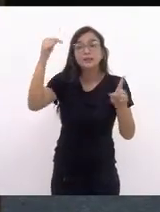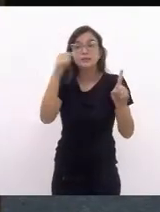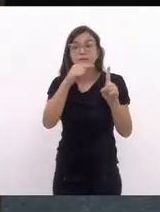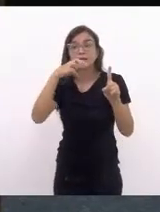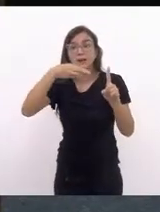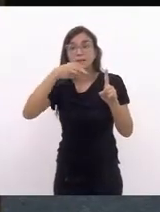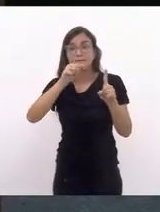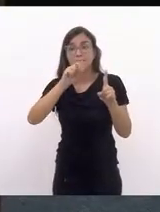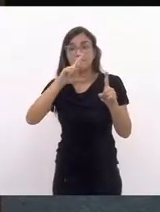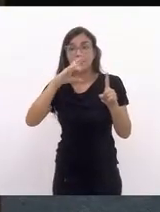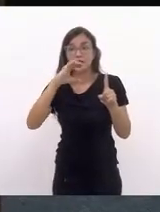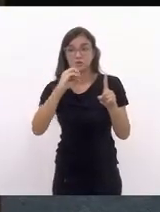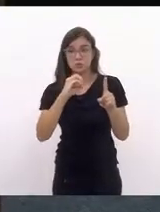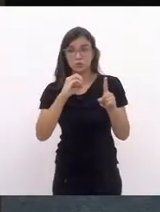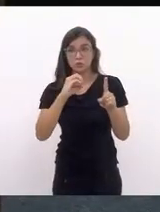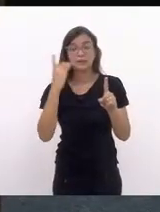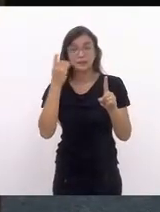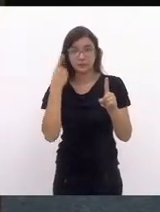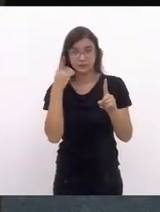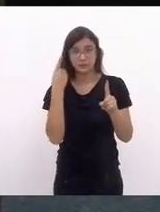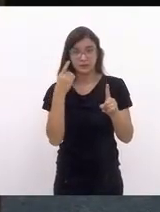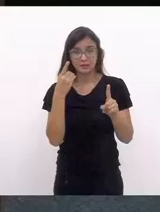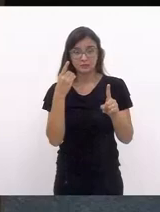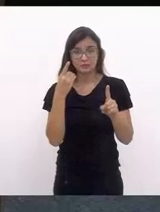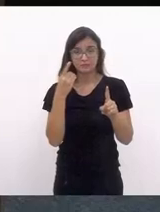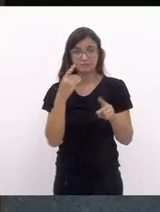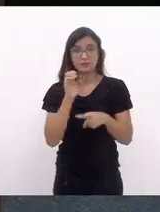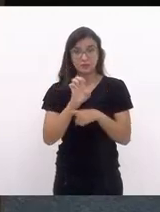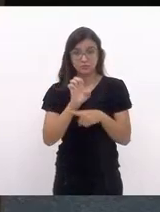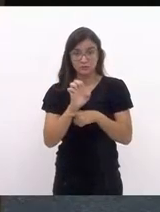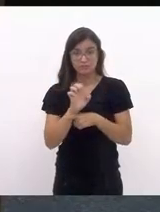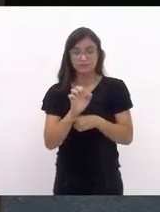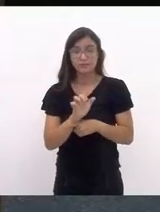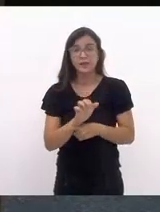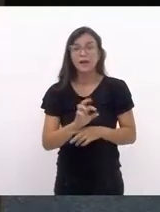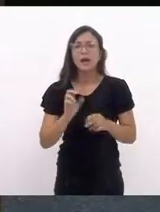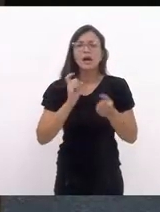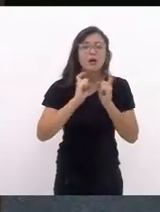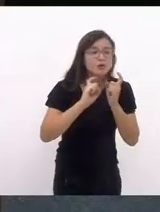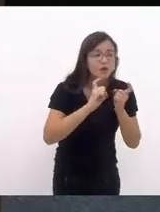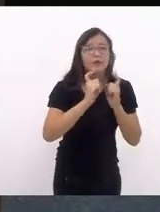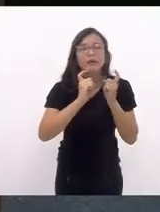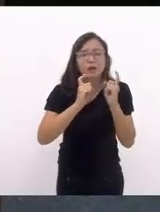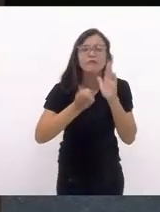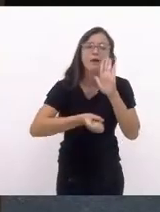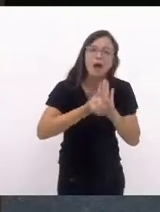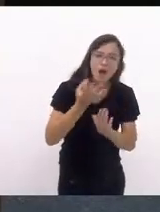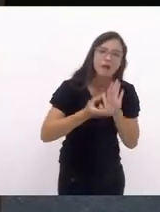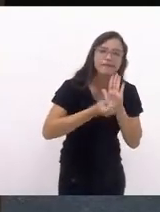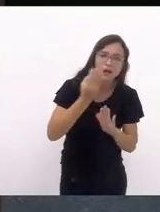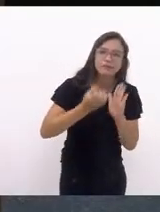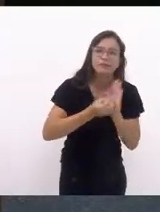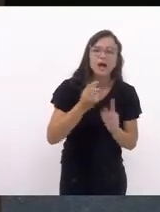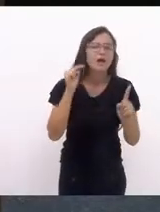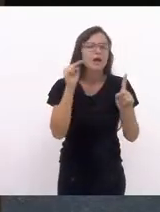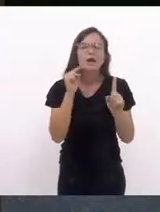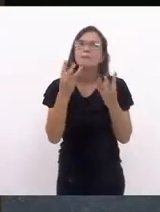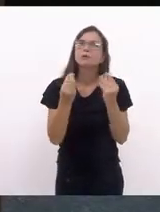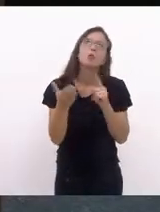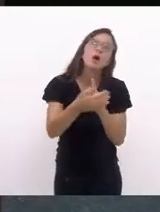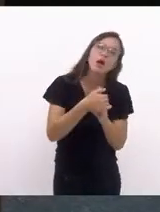Márcio Pacheco pelas várias reuniões que fizemos por sempre até se mostrado acolhedor